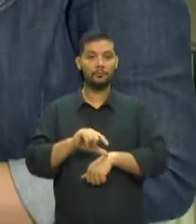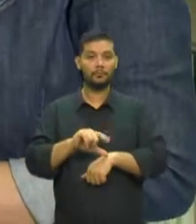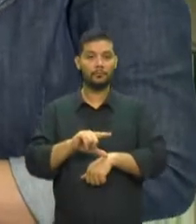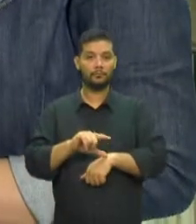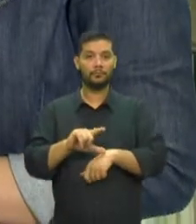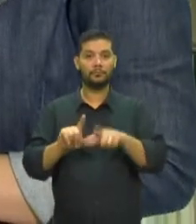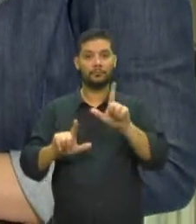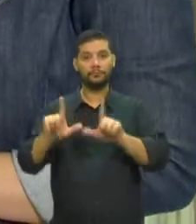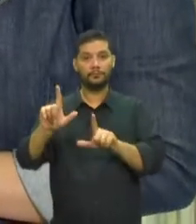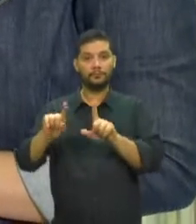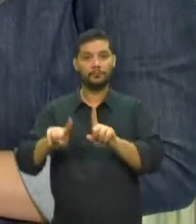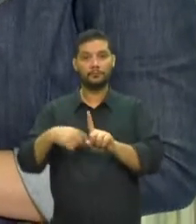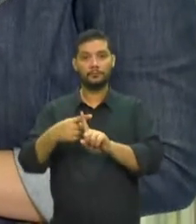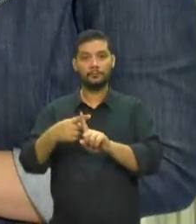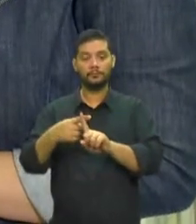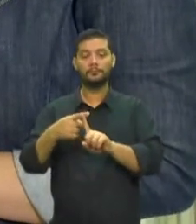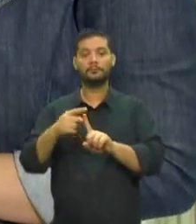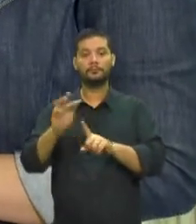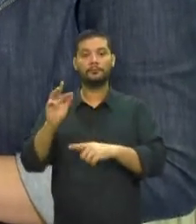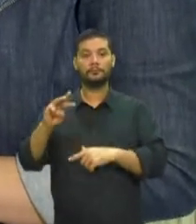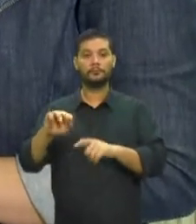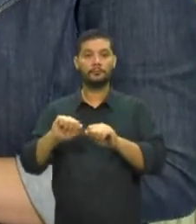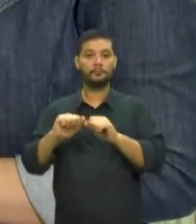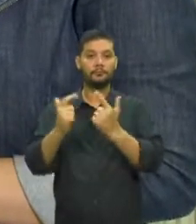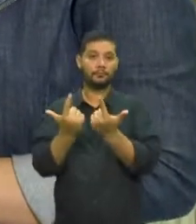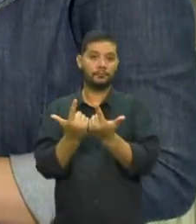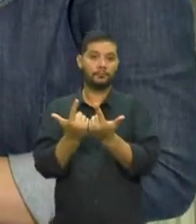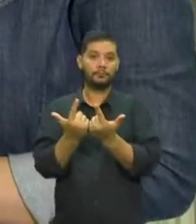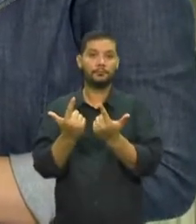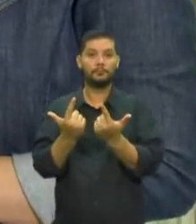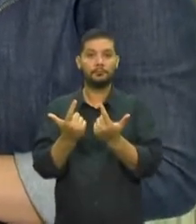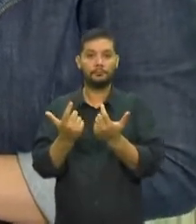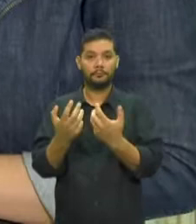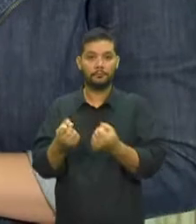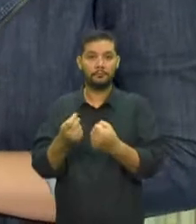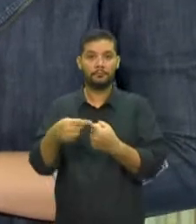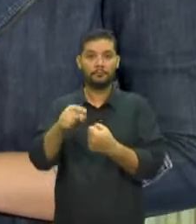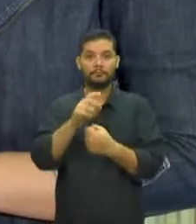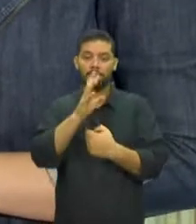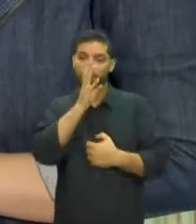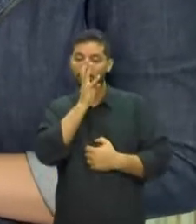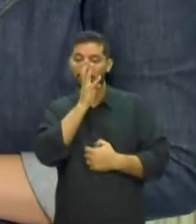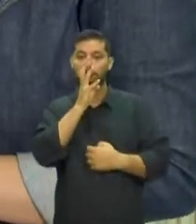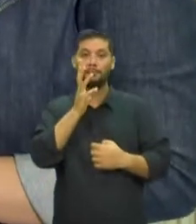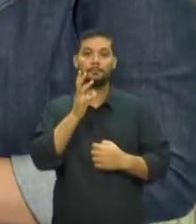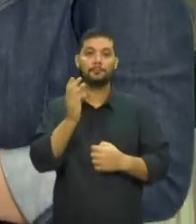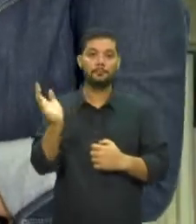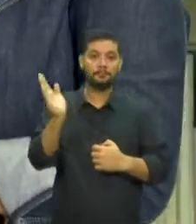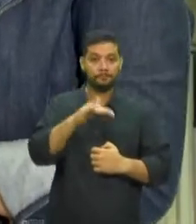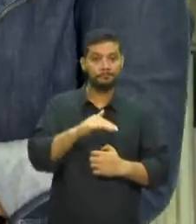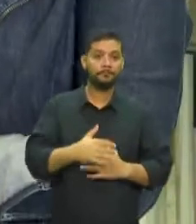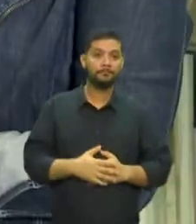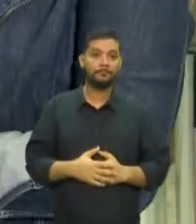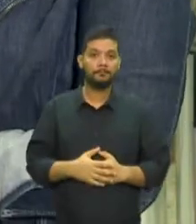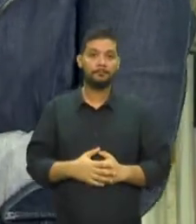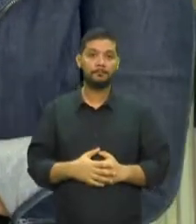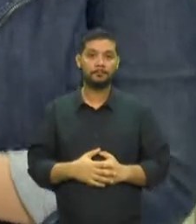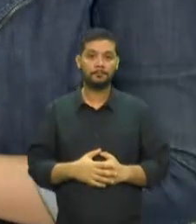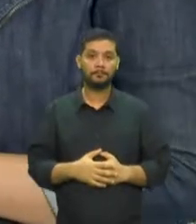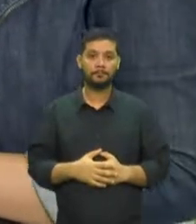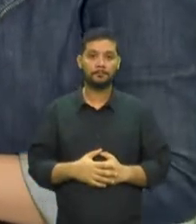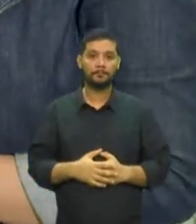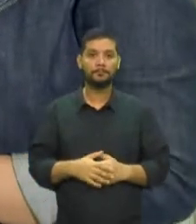pela Rádio FM Assembleia, né? E a gente conta com a participação de vocês, ouvintes, telespectadores, né, que possam aí também